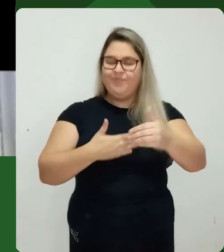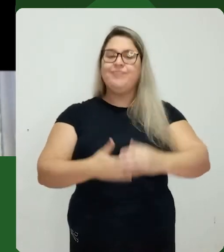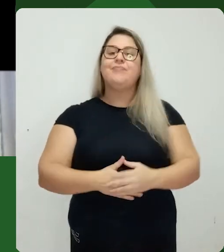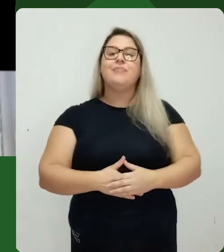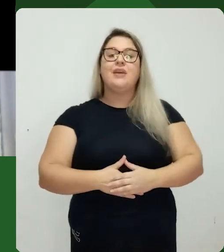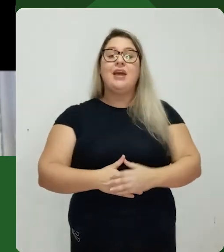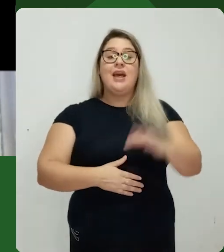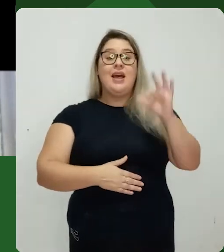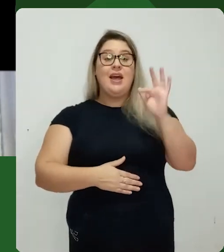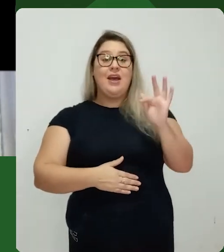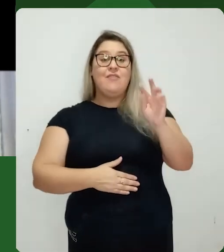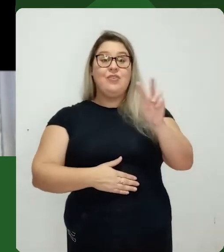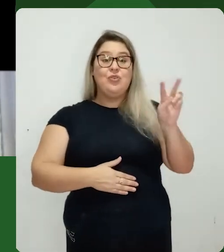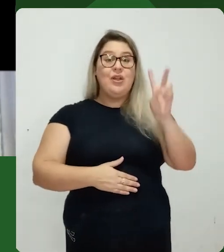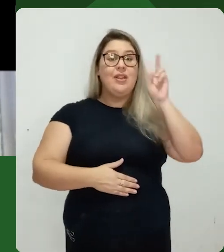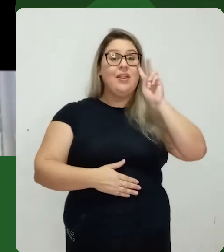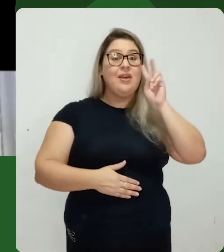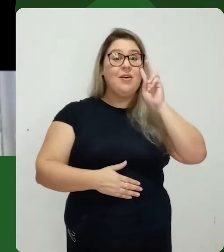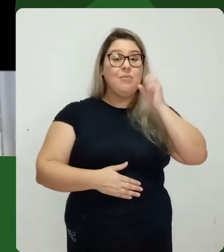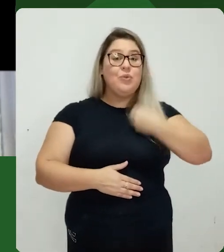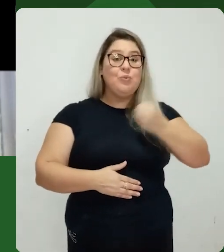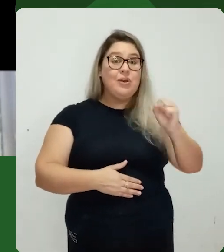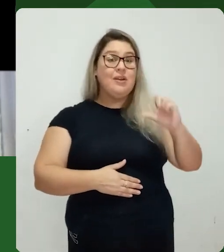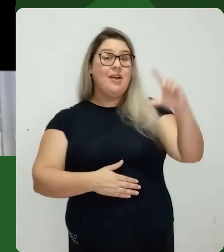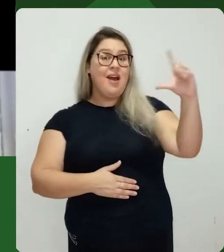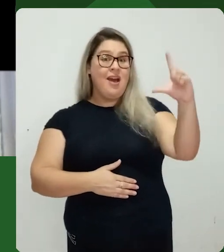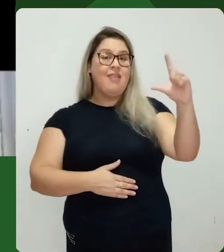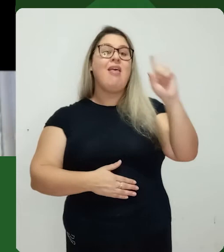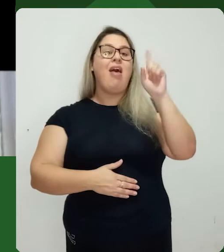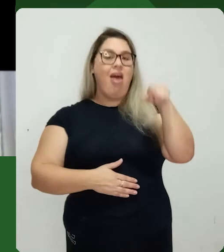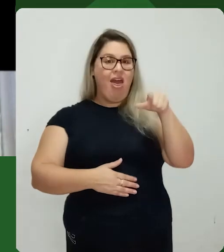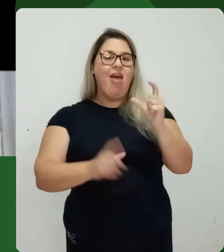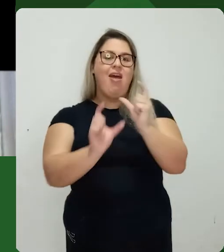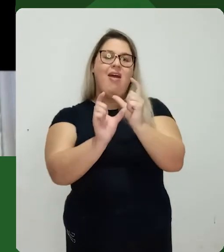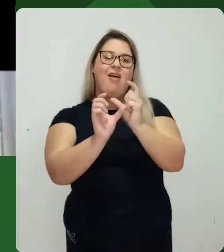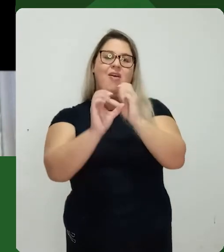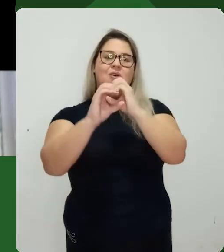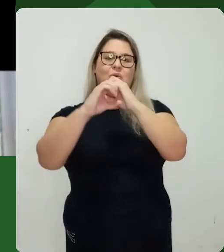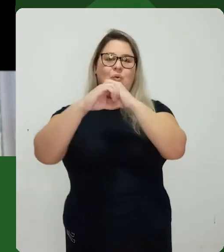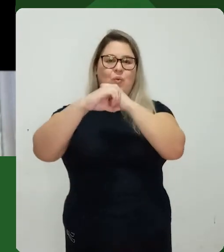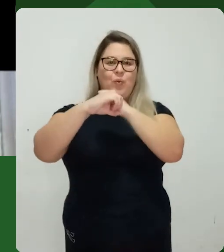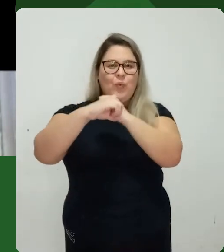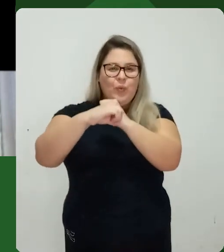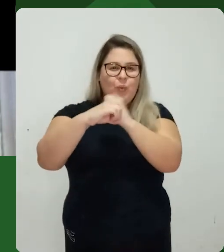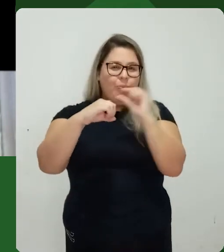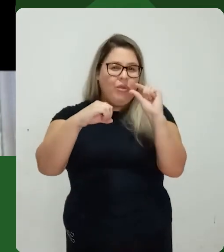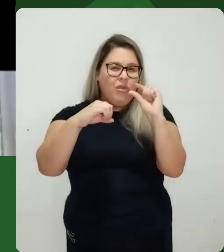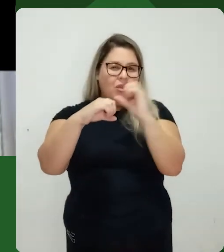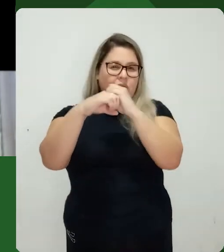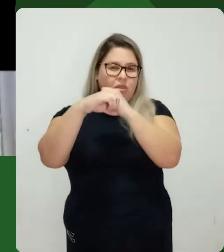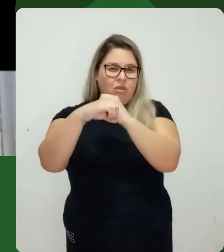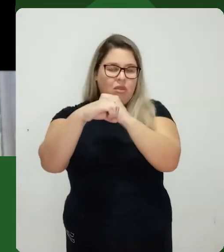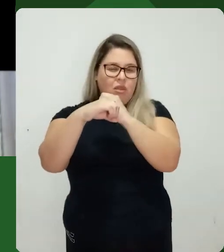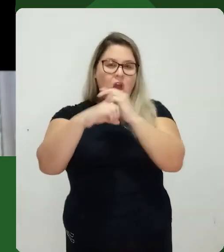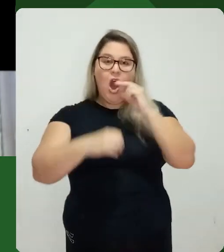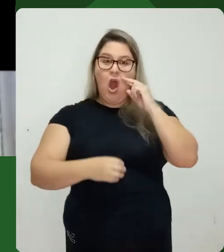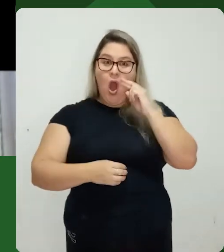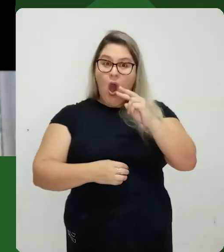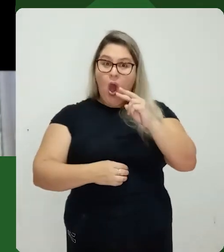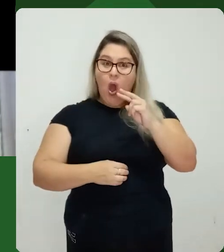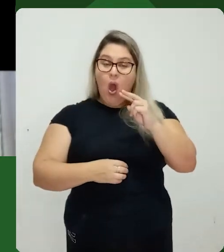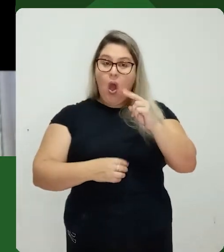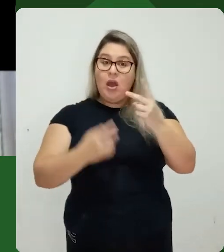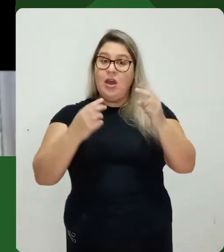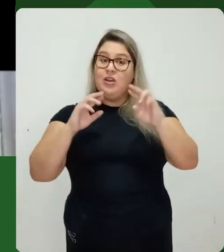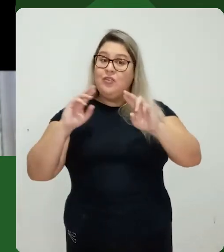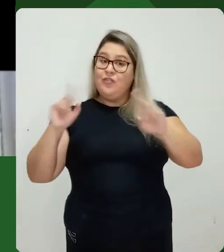pouquinho. Segura aí a ansiedade. Então, F22. Lembra? Número grande quer dizer que tem uma abertura bem pequenininha. Nessa